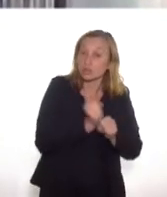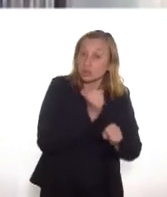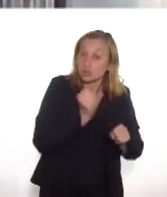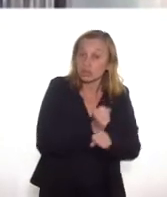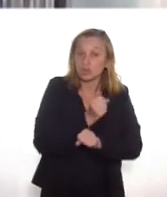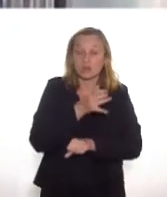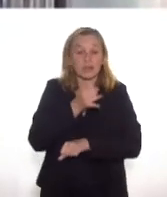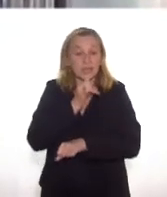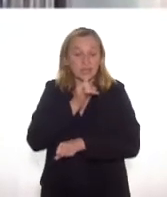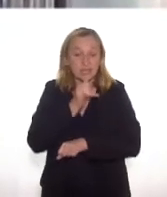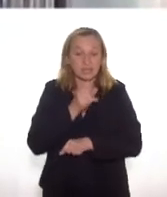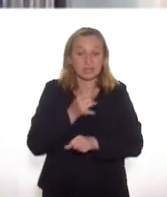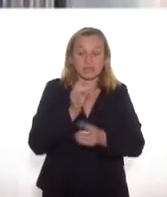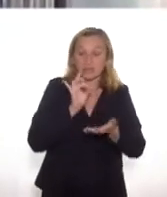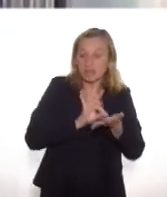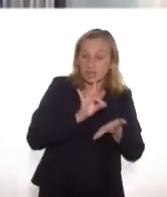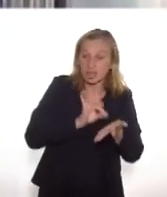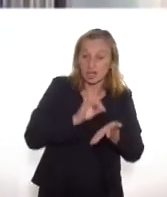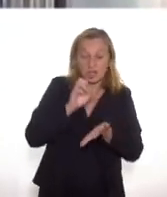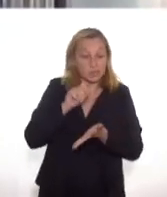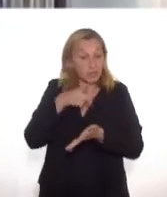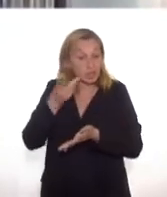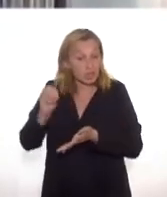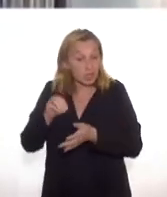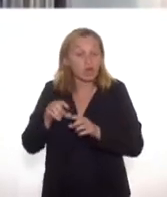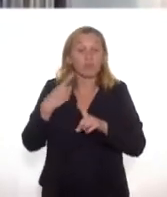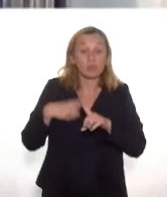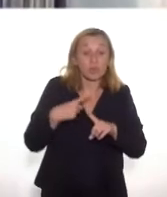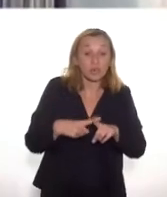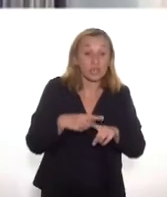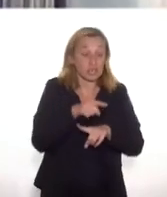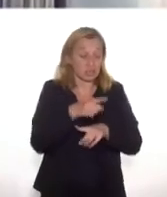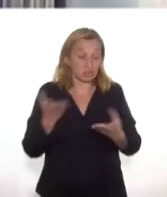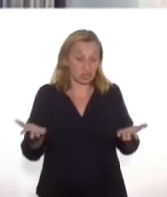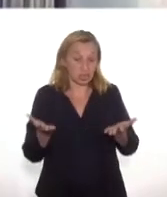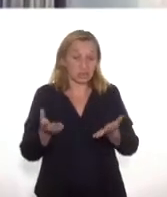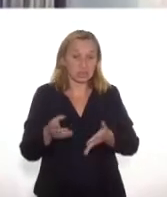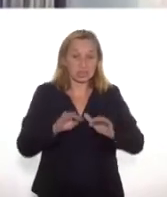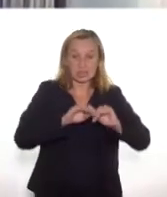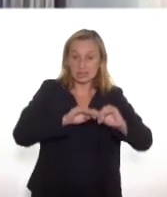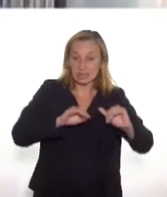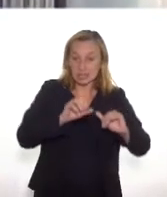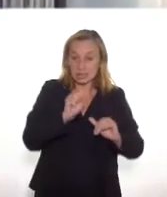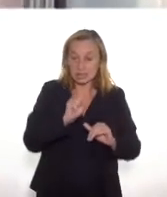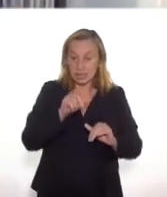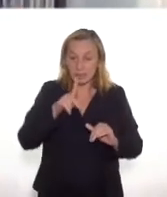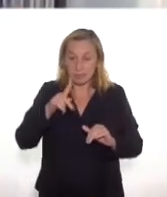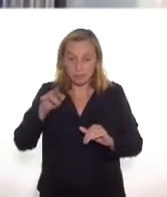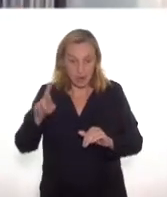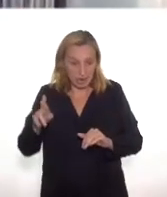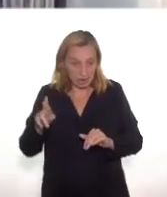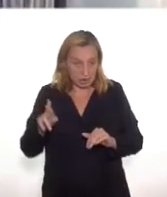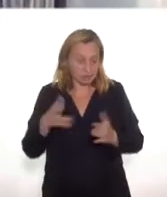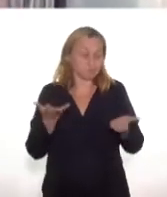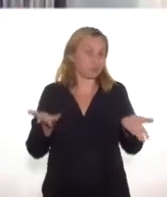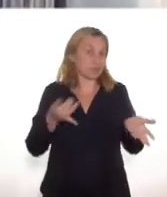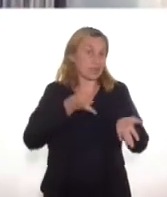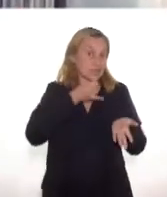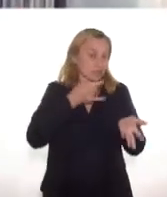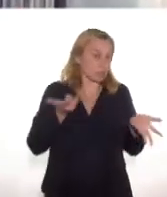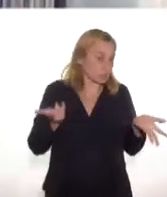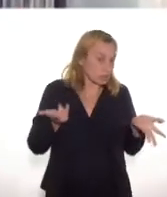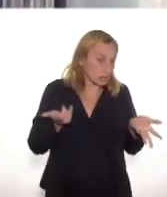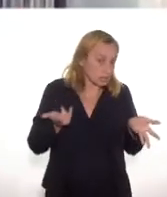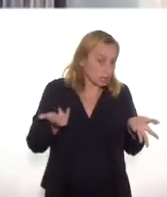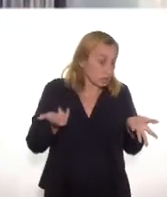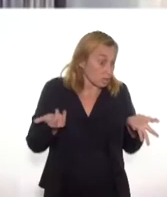de verdadeiros espigões, porque esse negócio dos CEPACs, por exemplo, e isso daí é